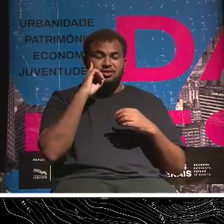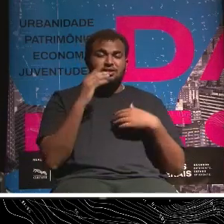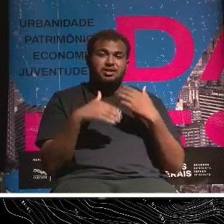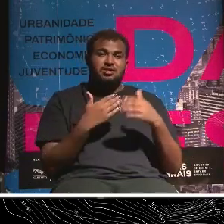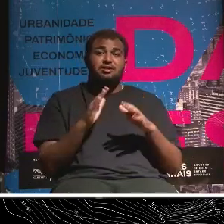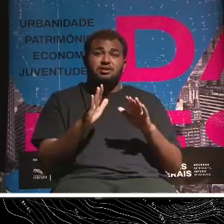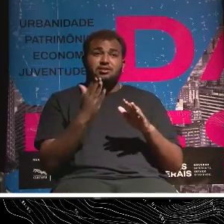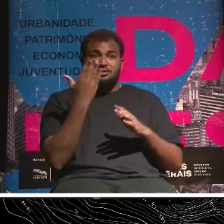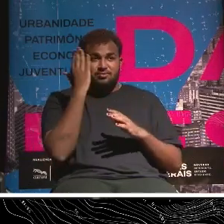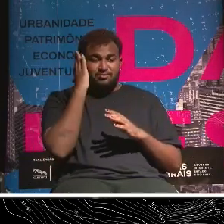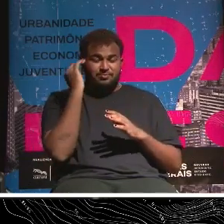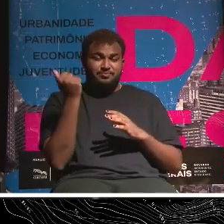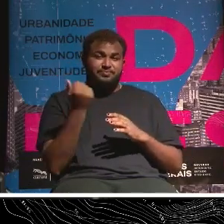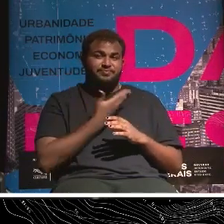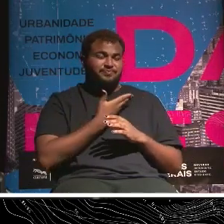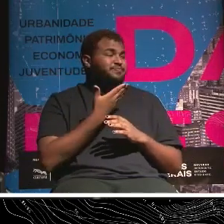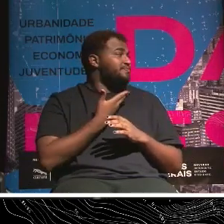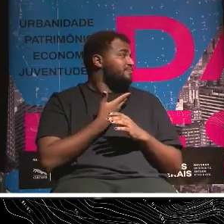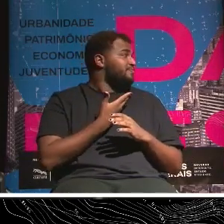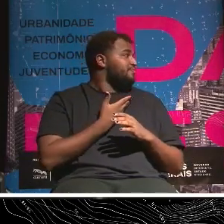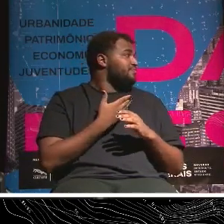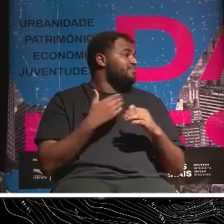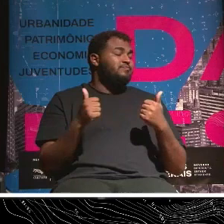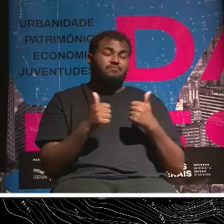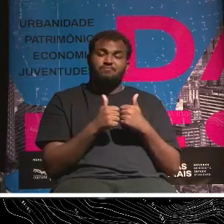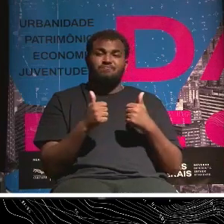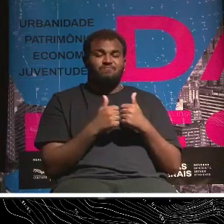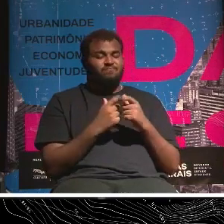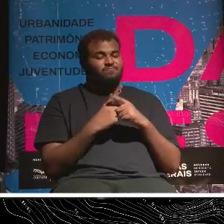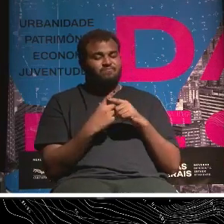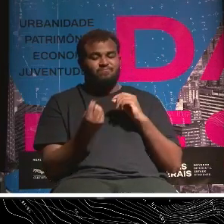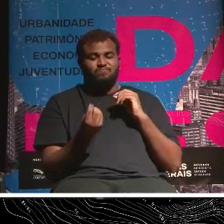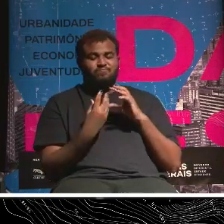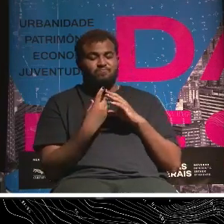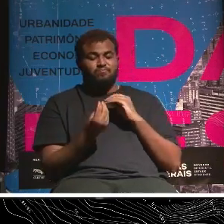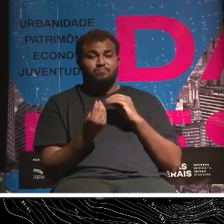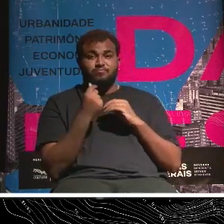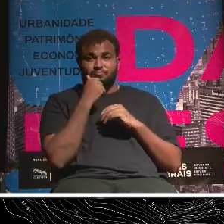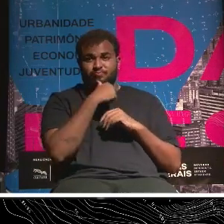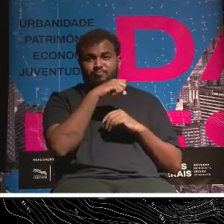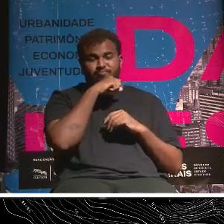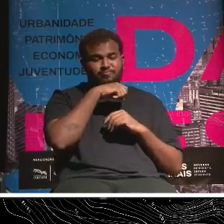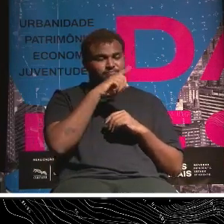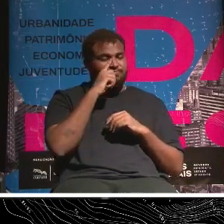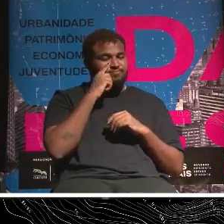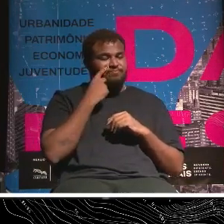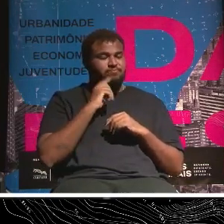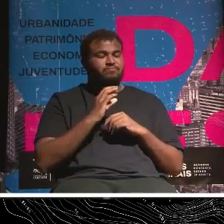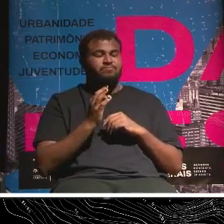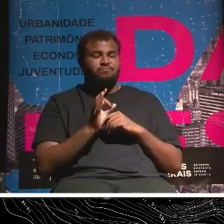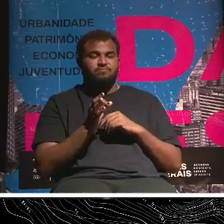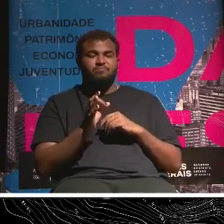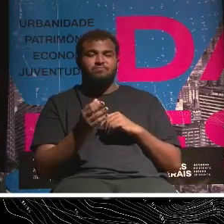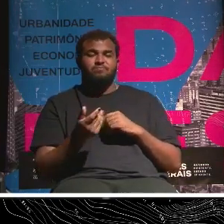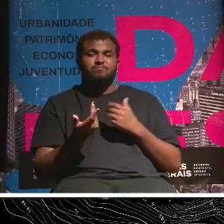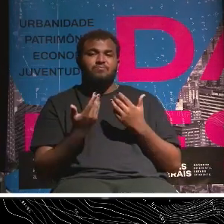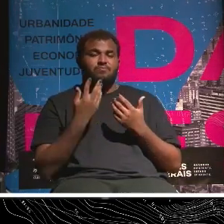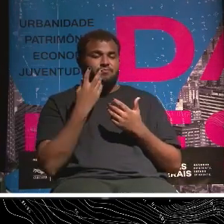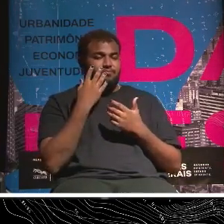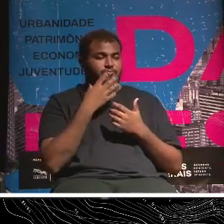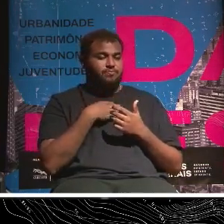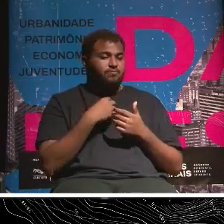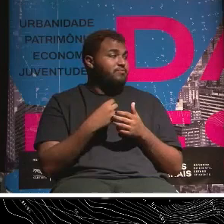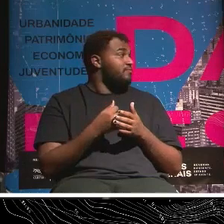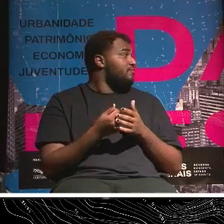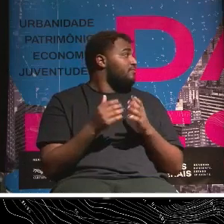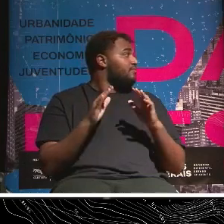um amigo próximo ali rolou no grupo que ele desapareceu e a mãe que chora ali, né, pelo seu filho. Assim.